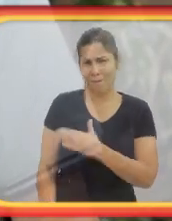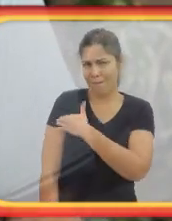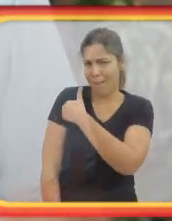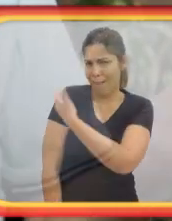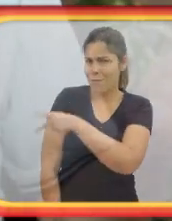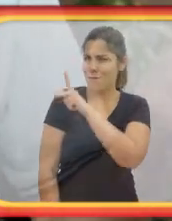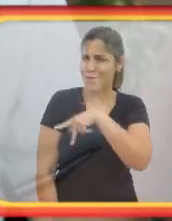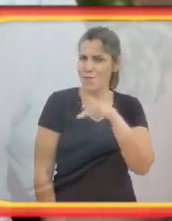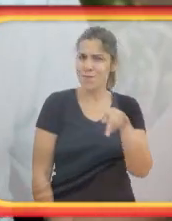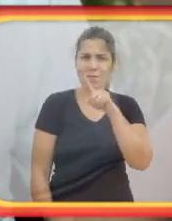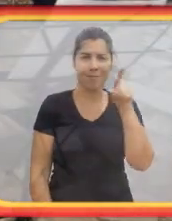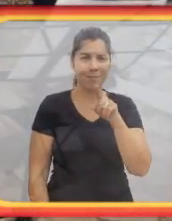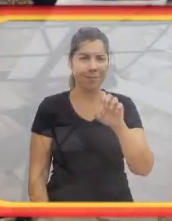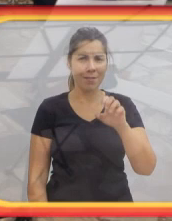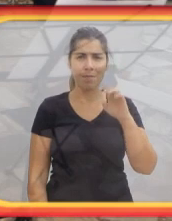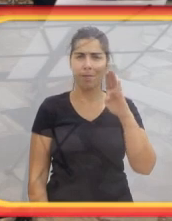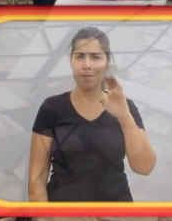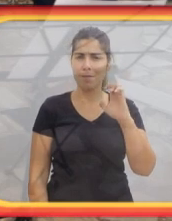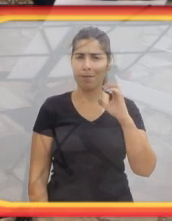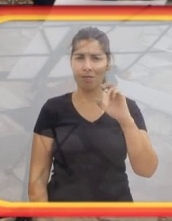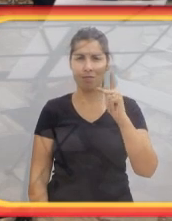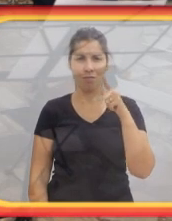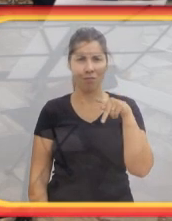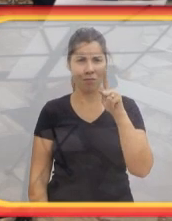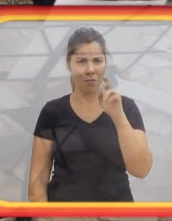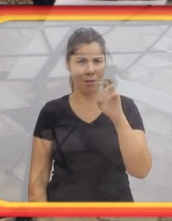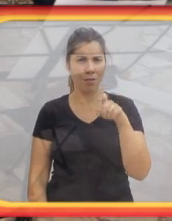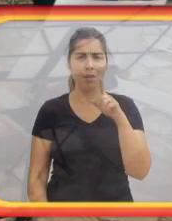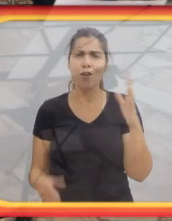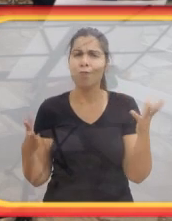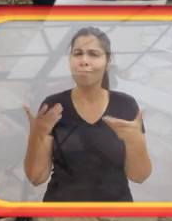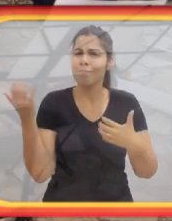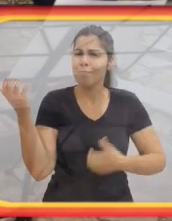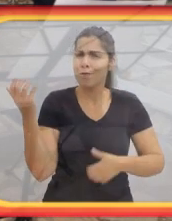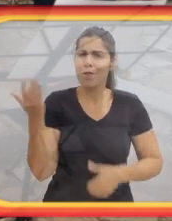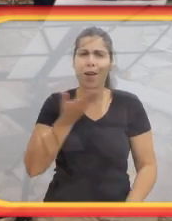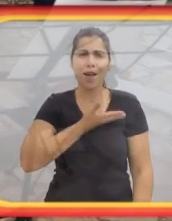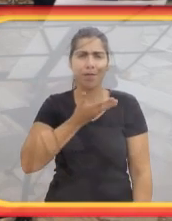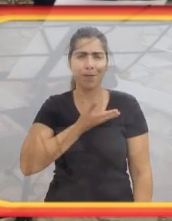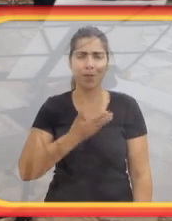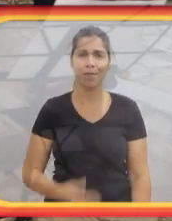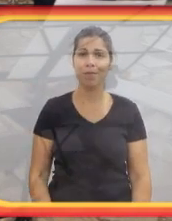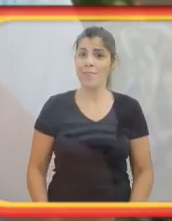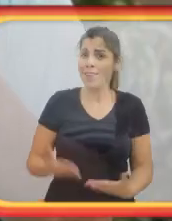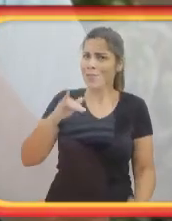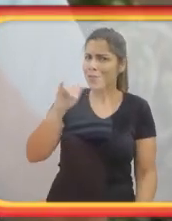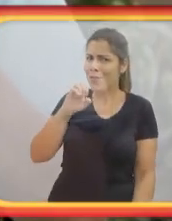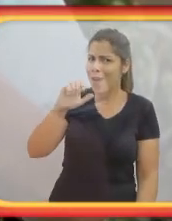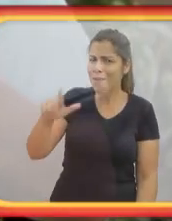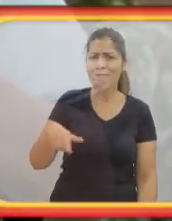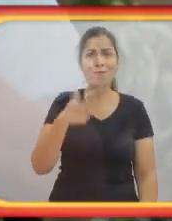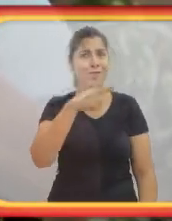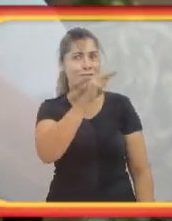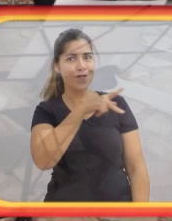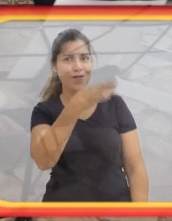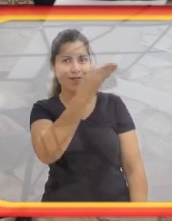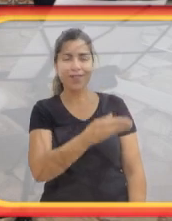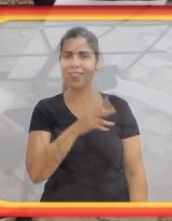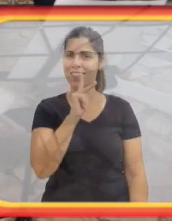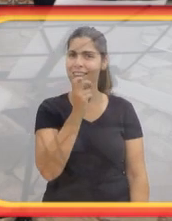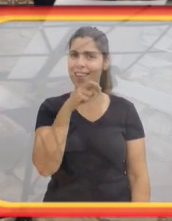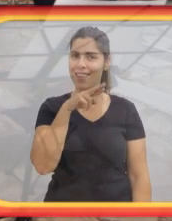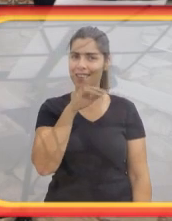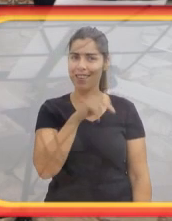aqui ao meu lado o professor Zé Paulo Becker, virtuoso no violão, amigo. Grande Joel. E o outro professor,